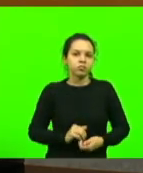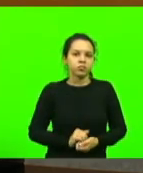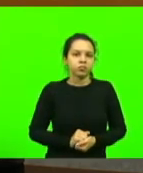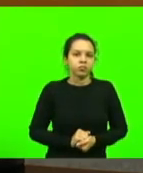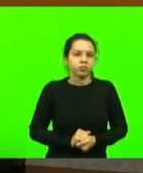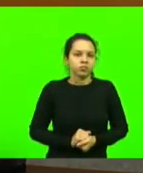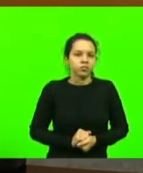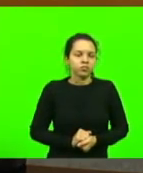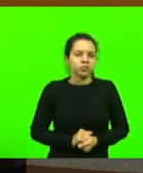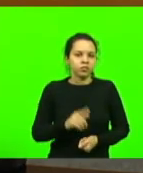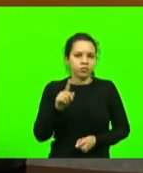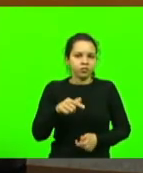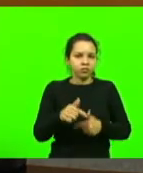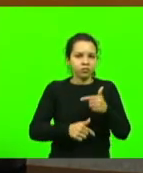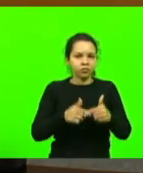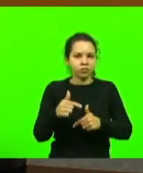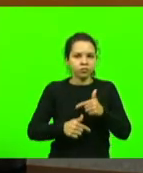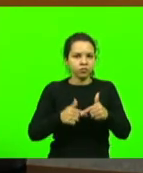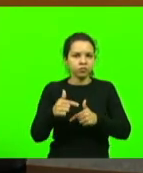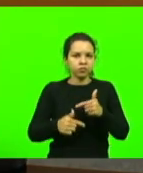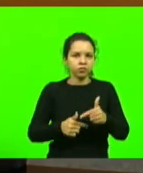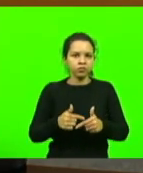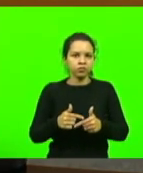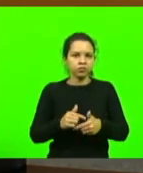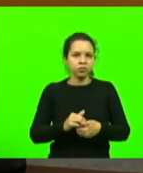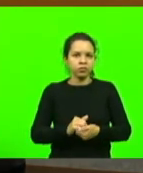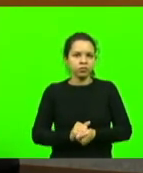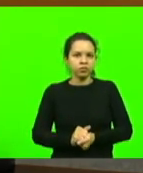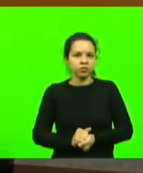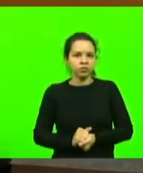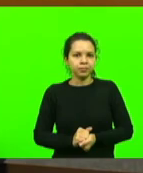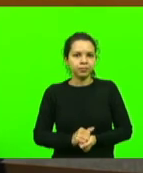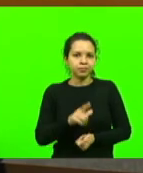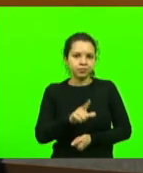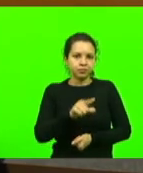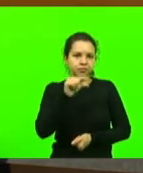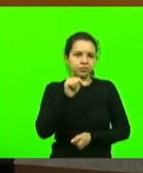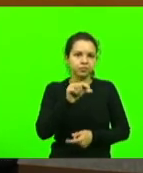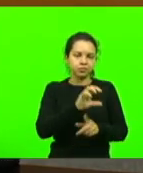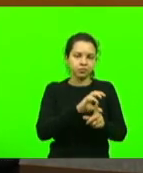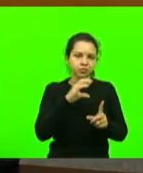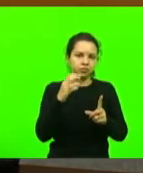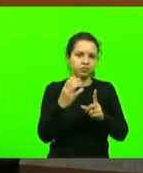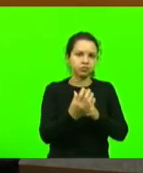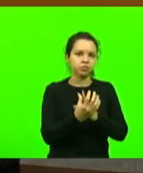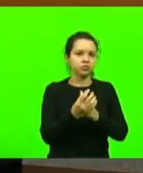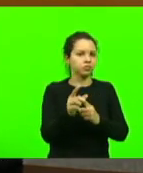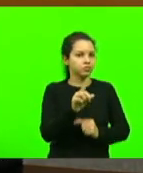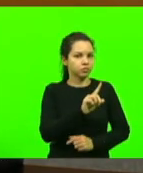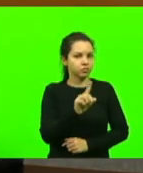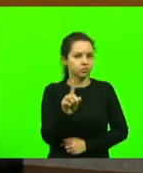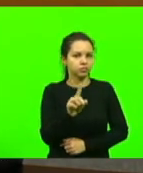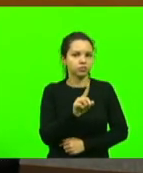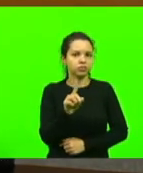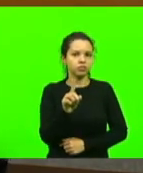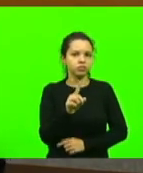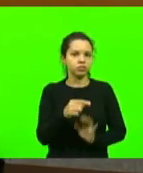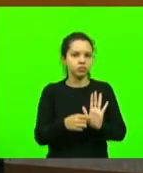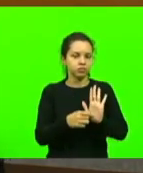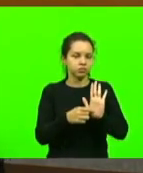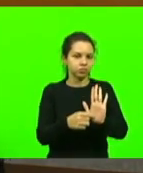em São Carlos é eleito pela comunidade não indicações